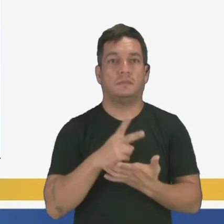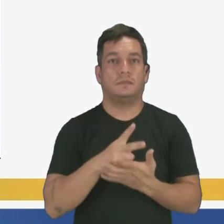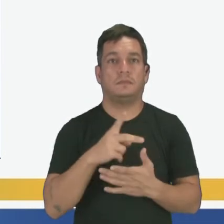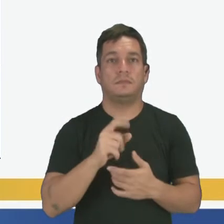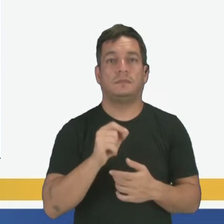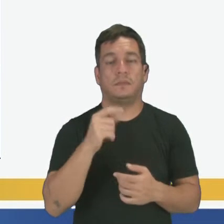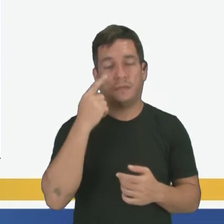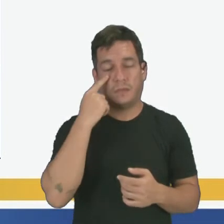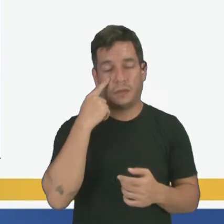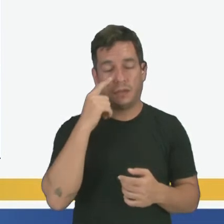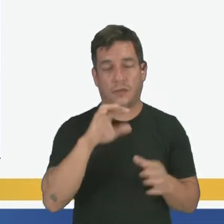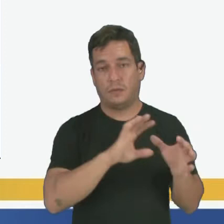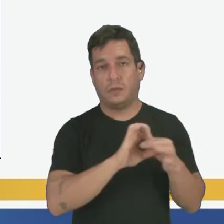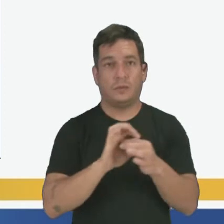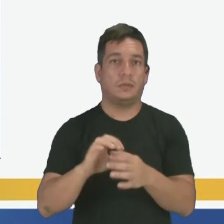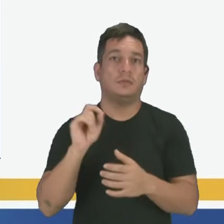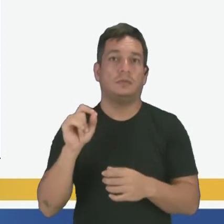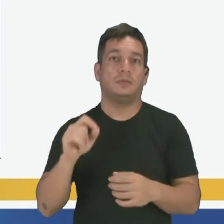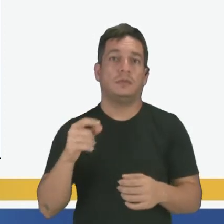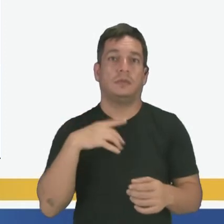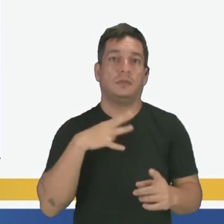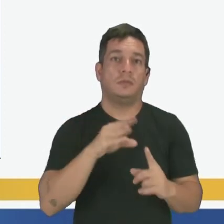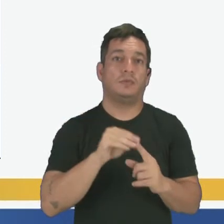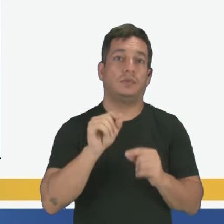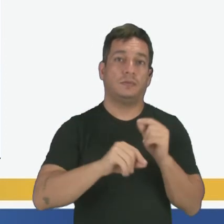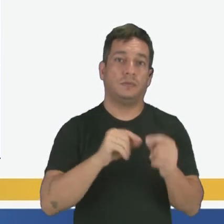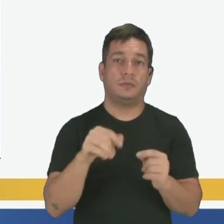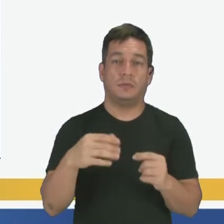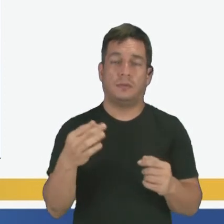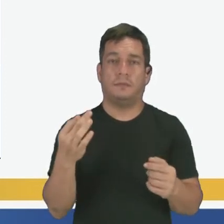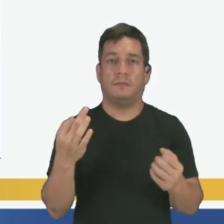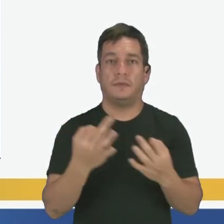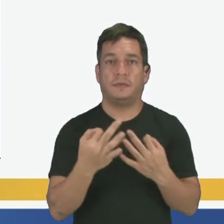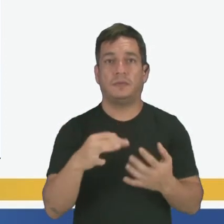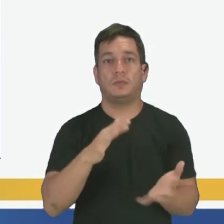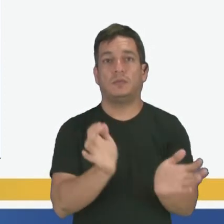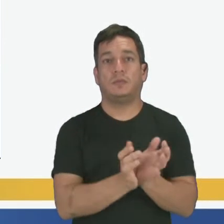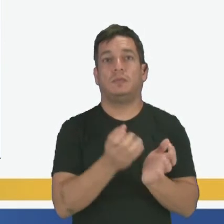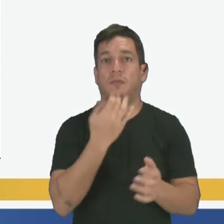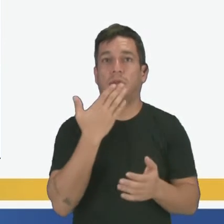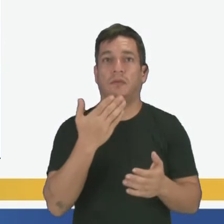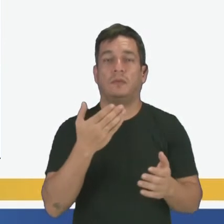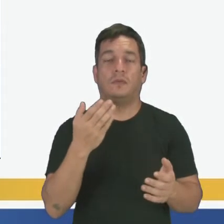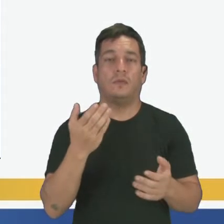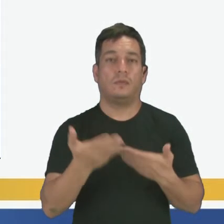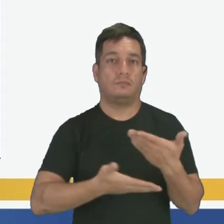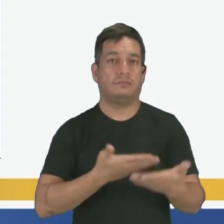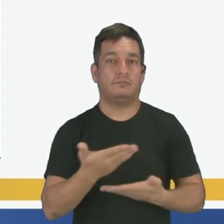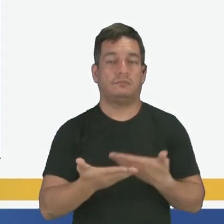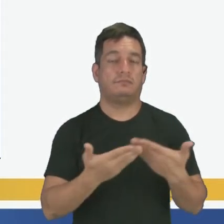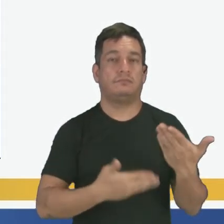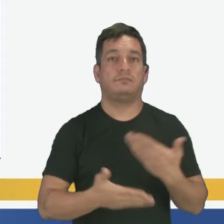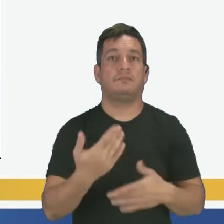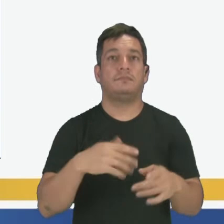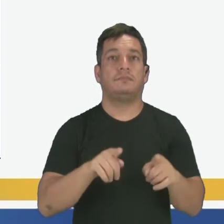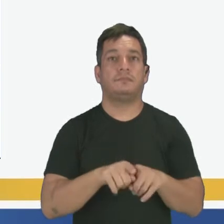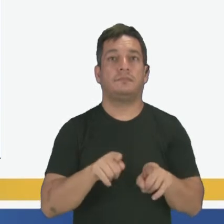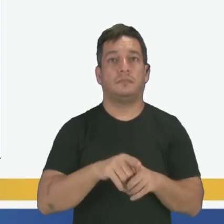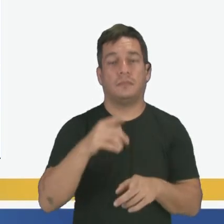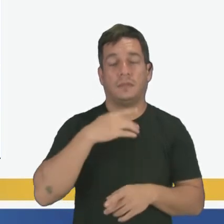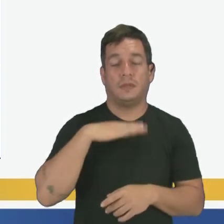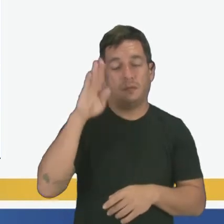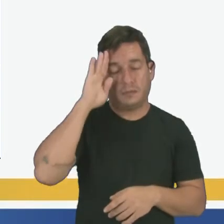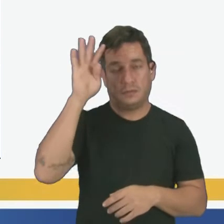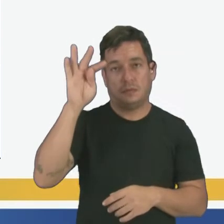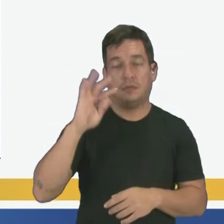atualização e contextualização visando o aperfeiçoamento do grupo e do bem coletivo. Nos princípios éticos, que eles não têm nada a ver com filosofia de